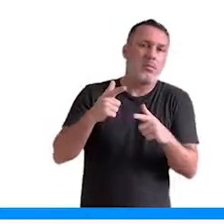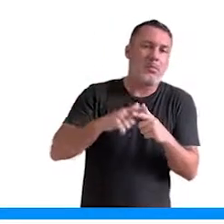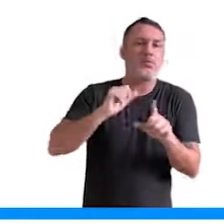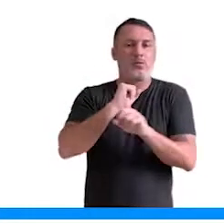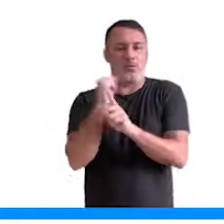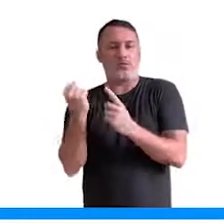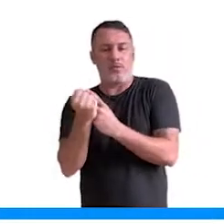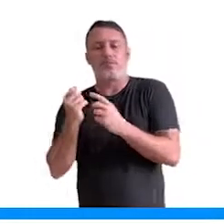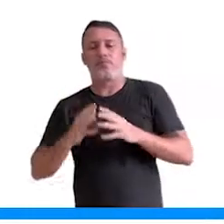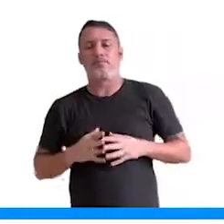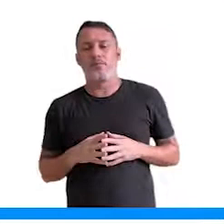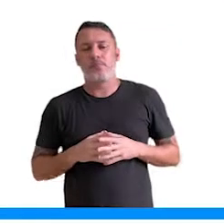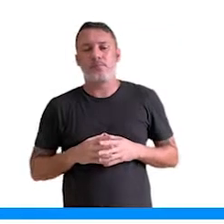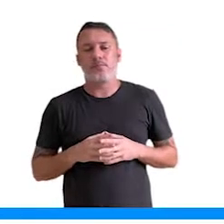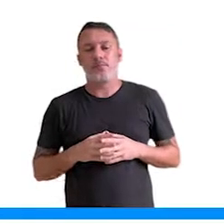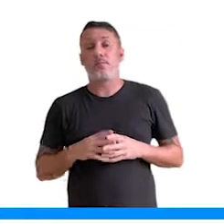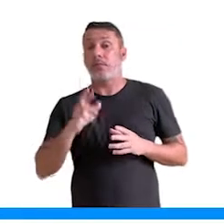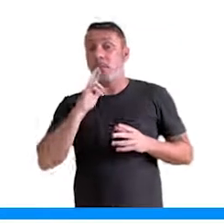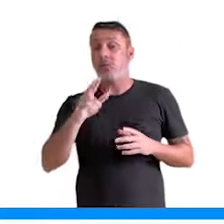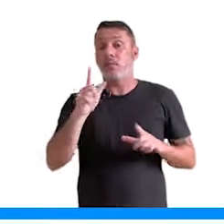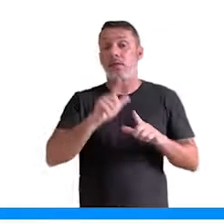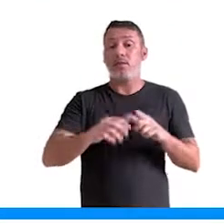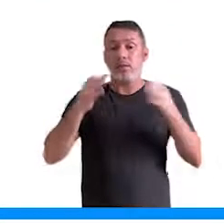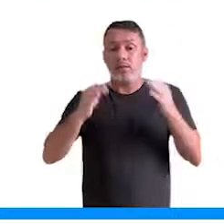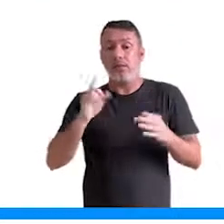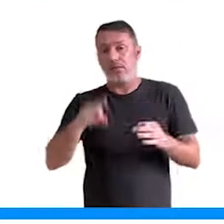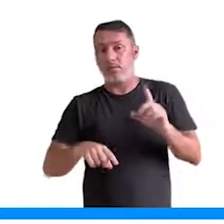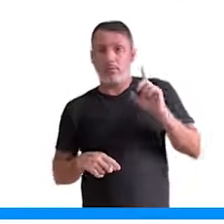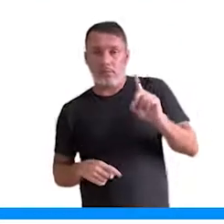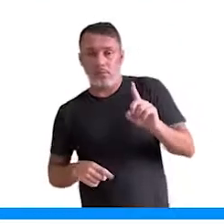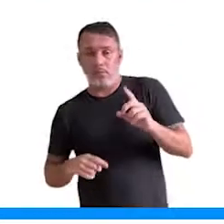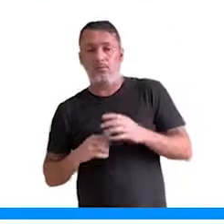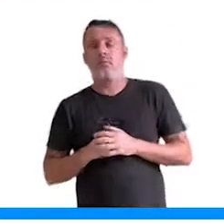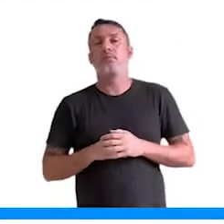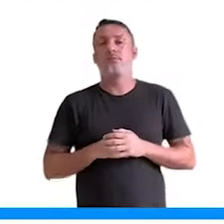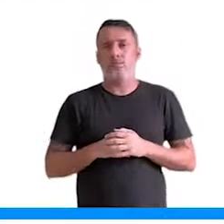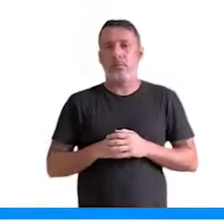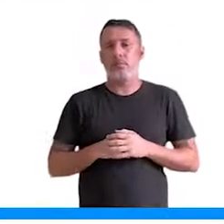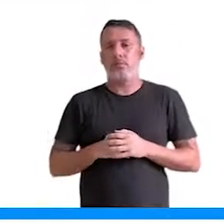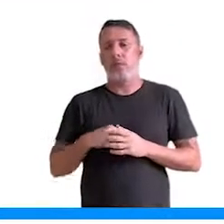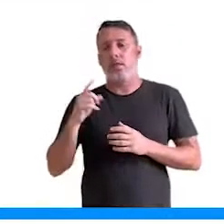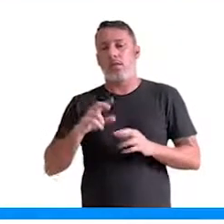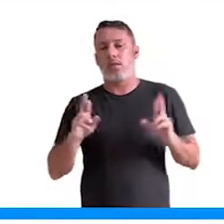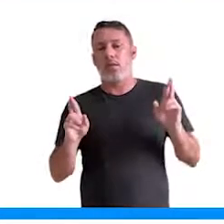Com os problemas sociais. Bem, nossa respostinha então é a letra D,